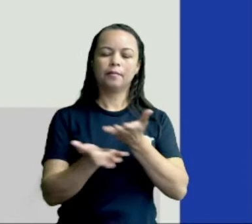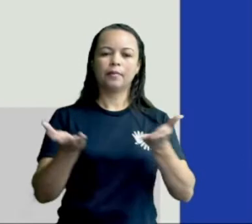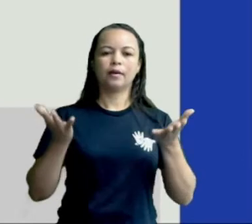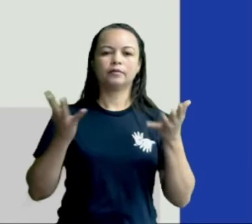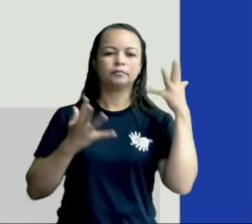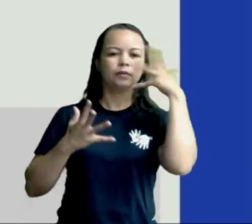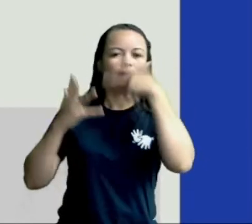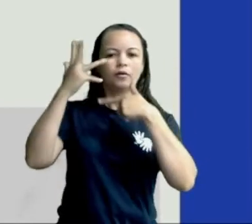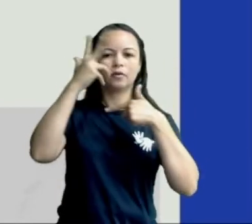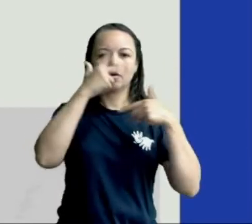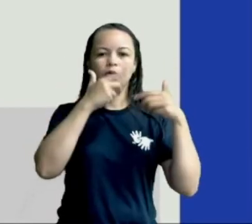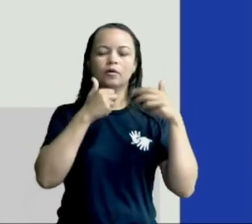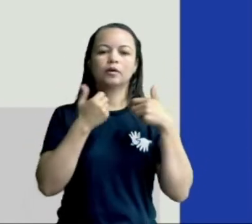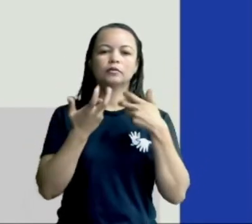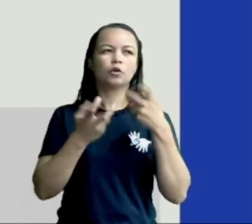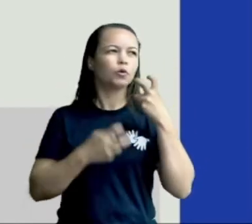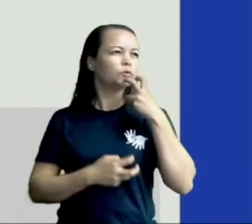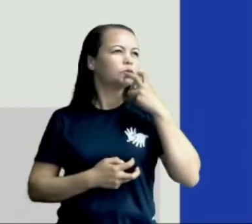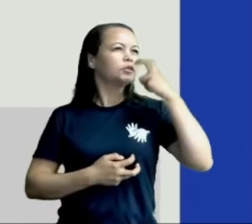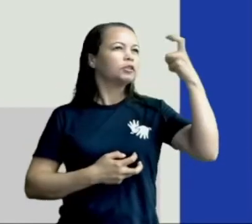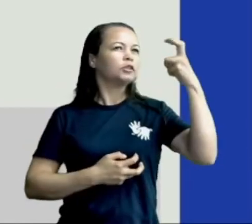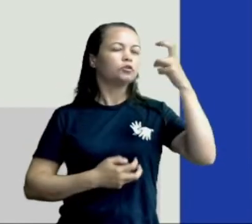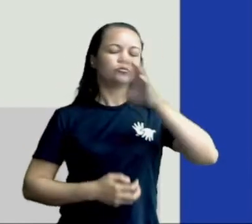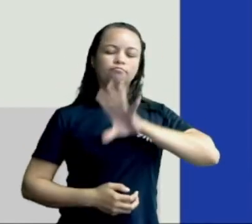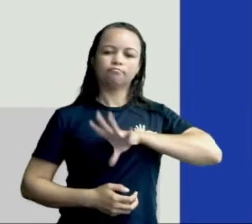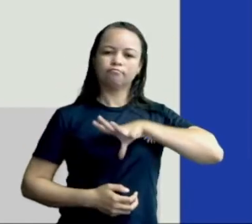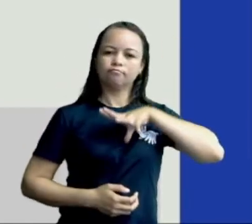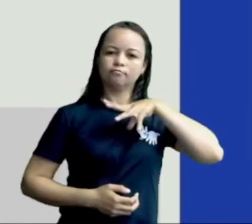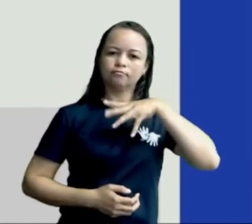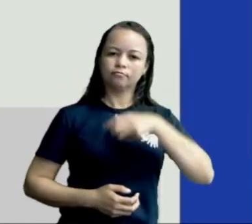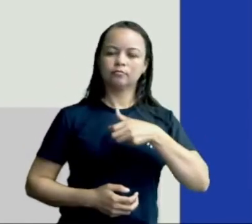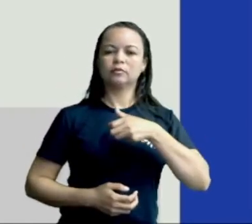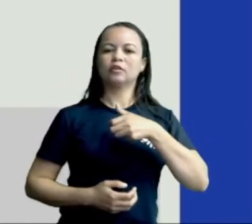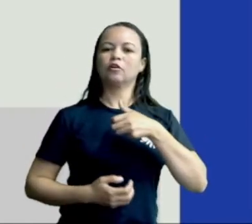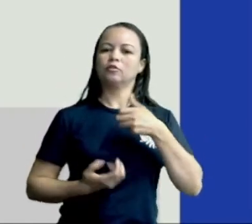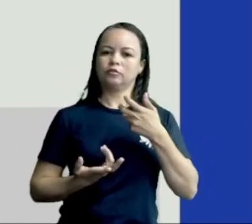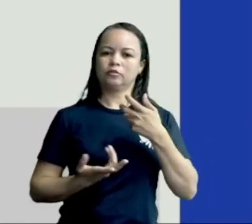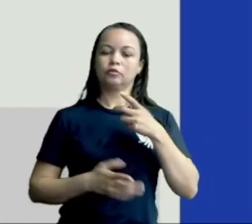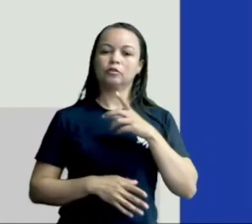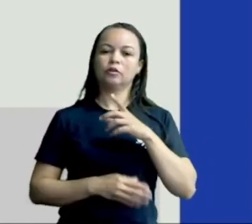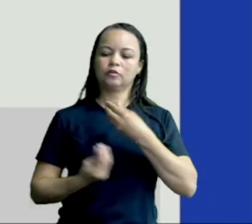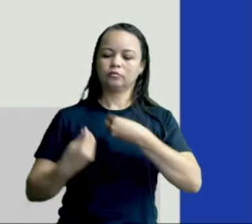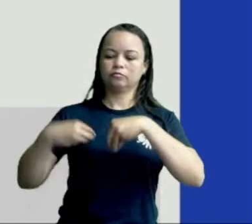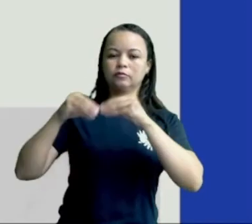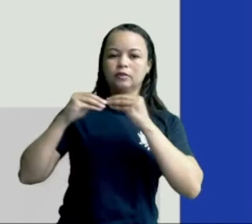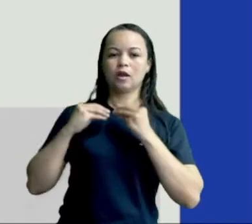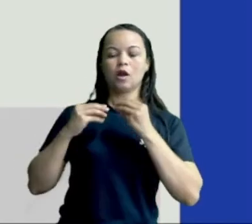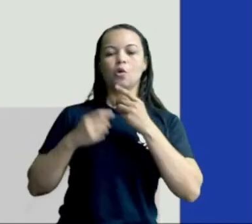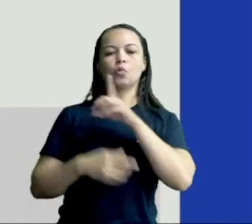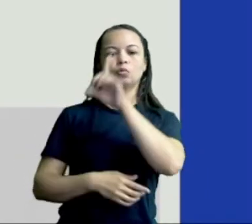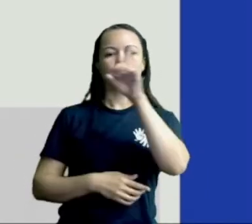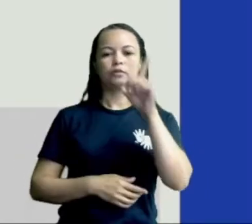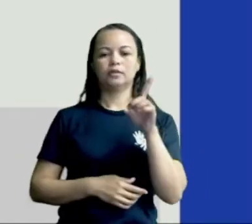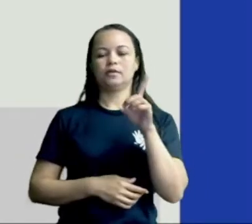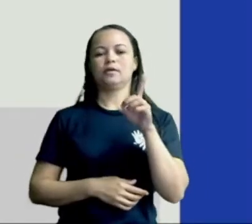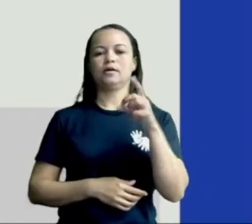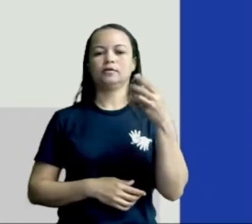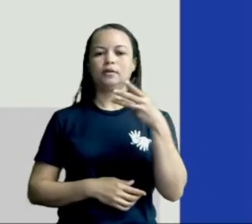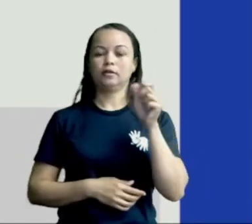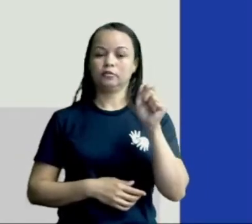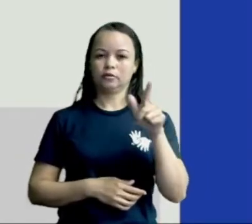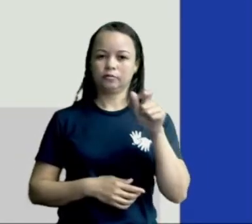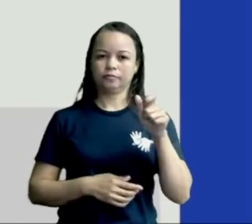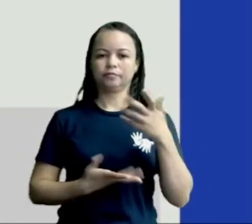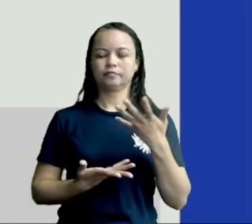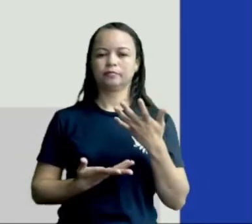sol posto o grito de teus filhos denodados, que nos legaram no dia 3 de agosto. E os filhos